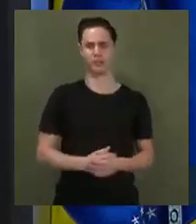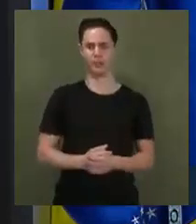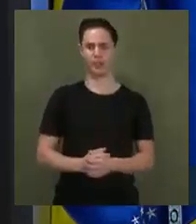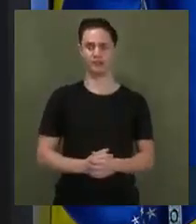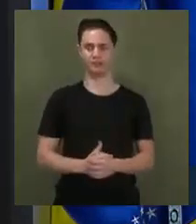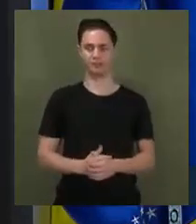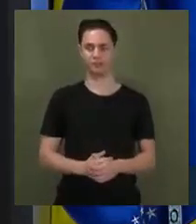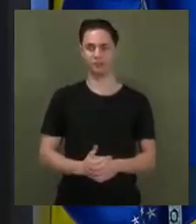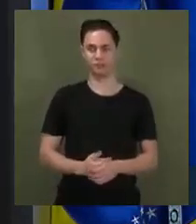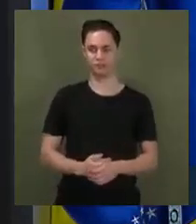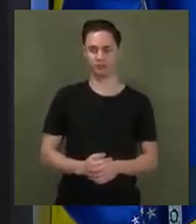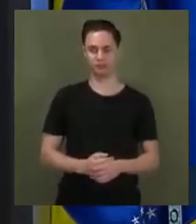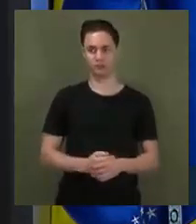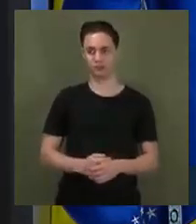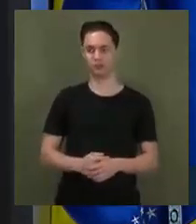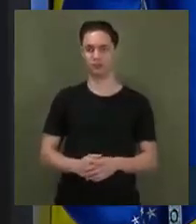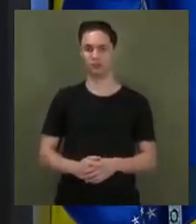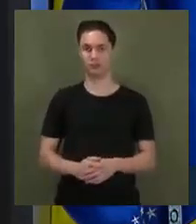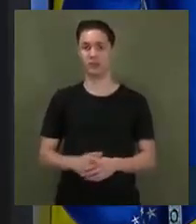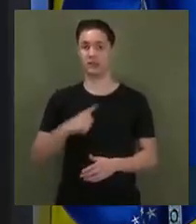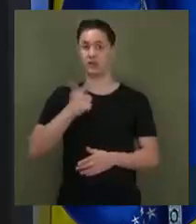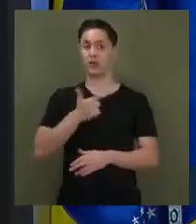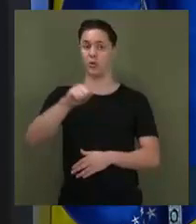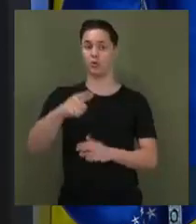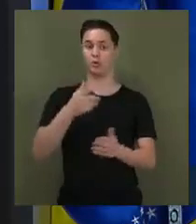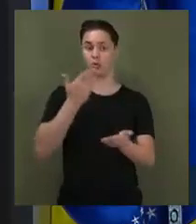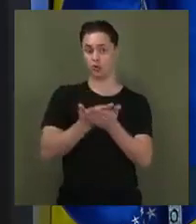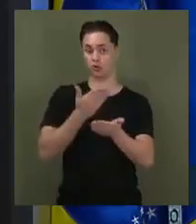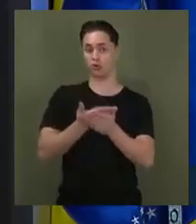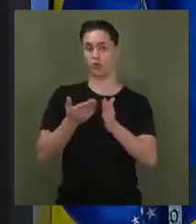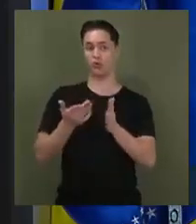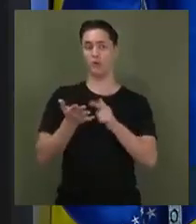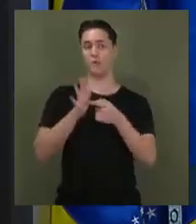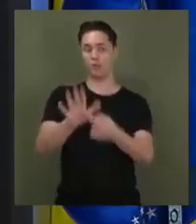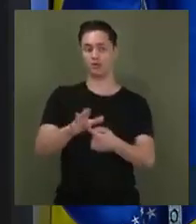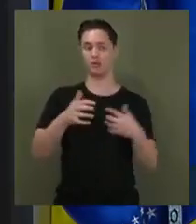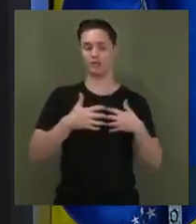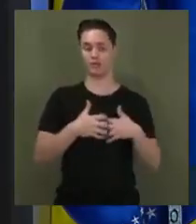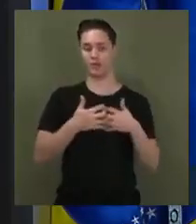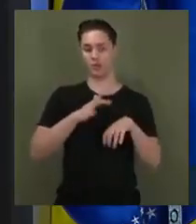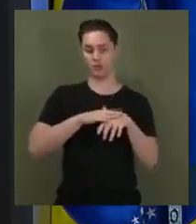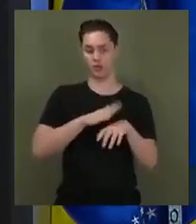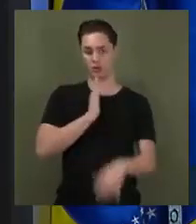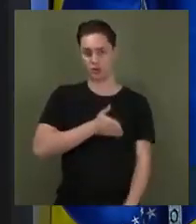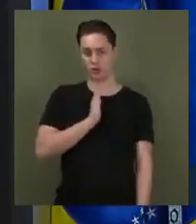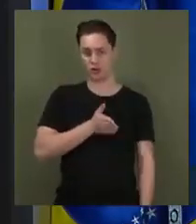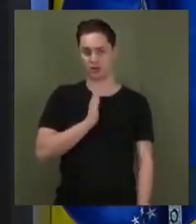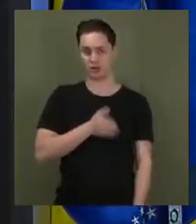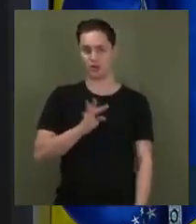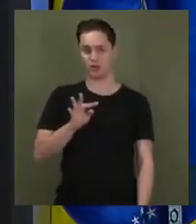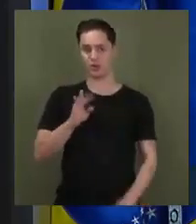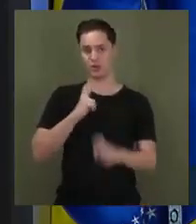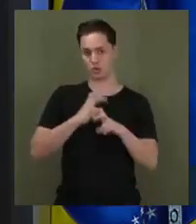Aqui tem um outro estudo mostrando cardiomiopatia tóxica, que não necessariamente é dano endotelial, e